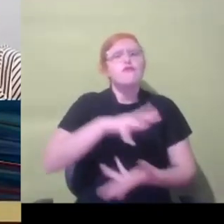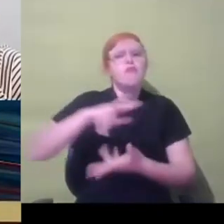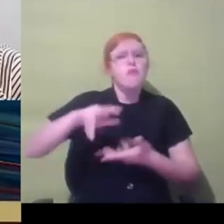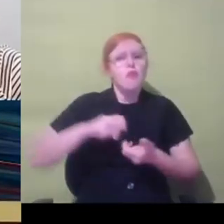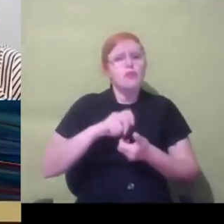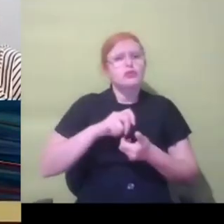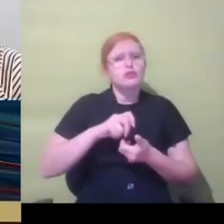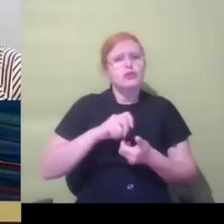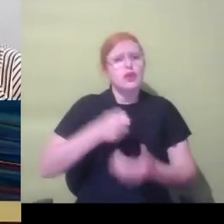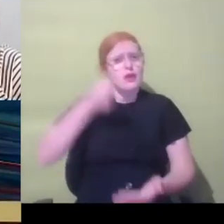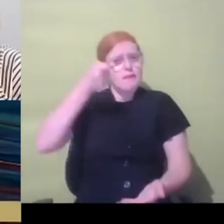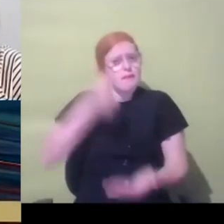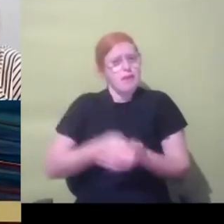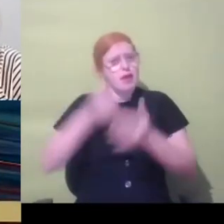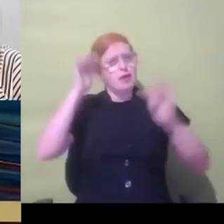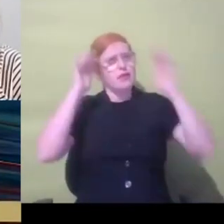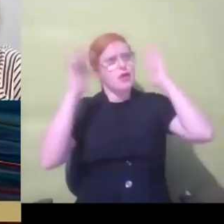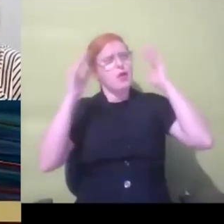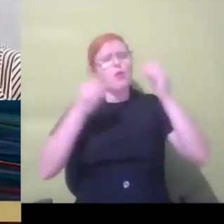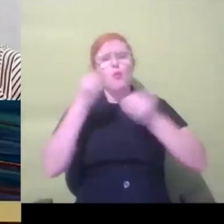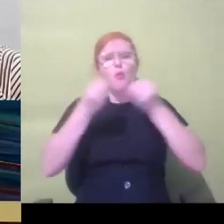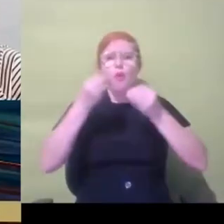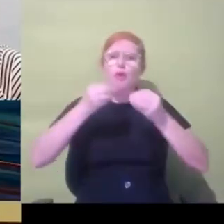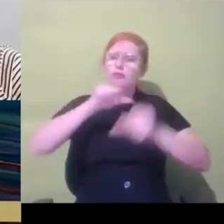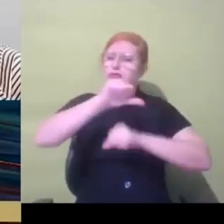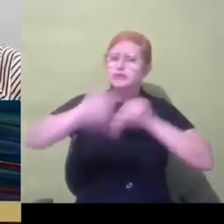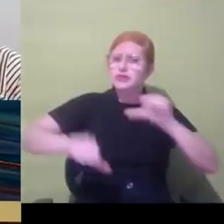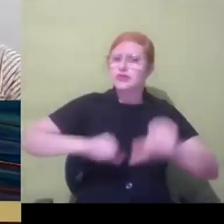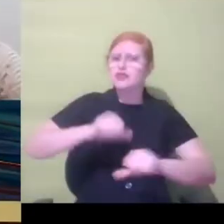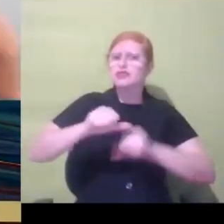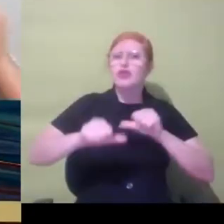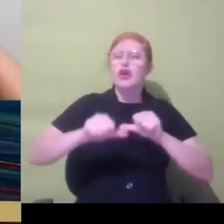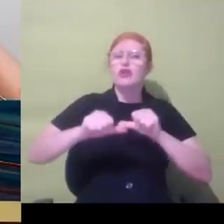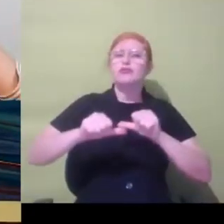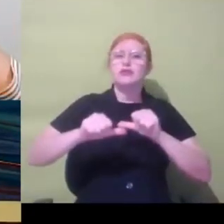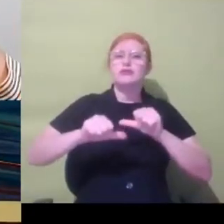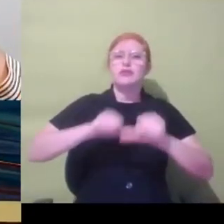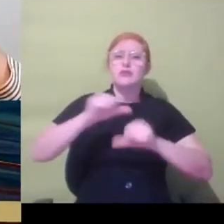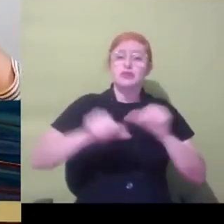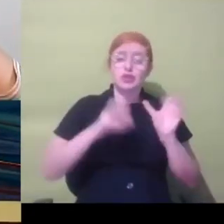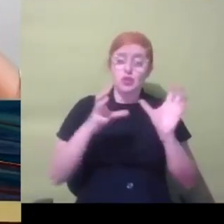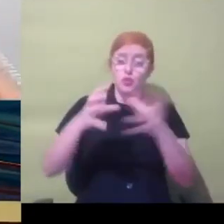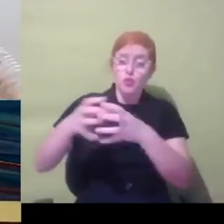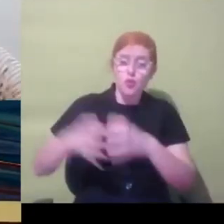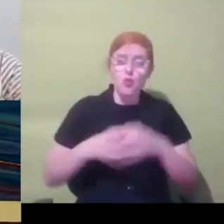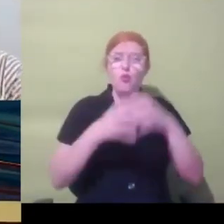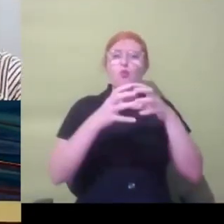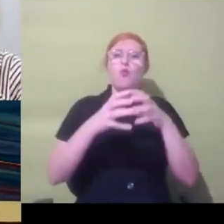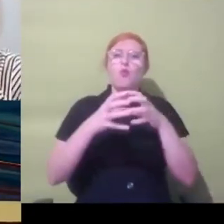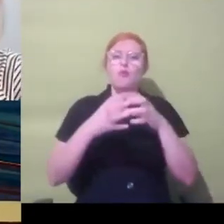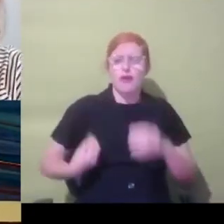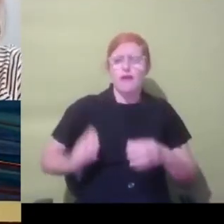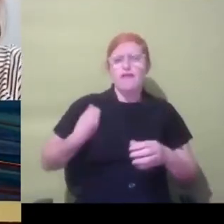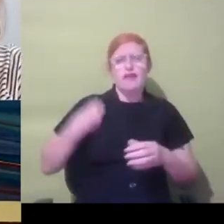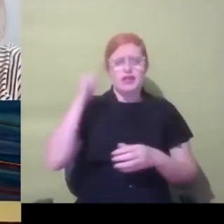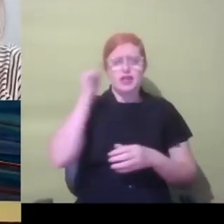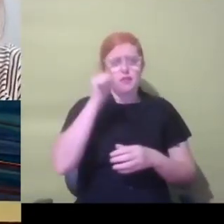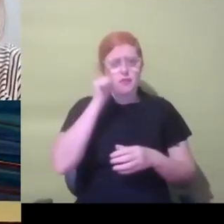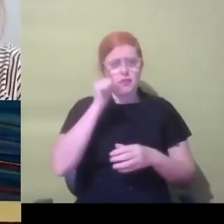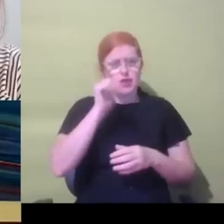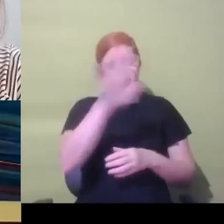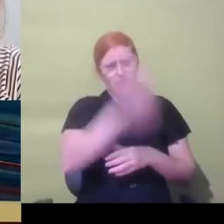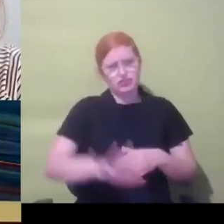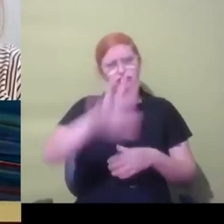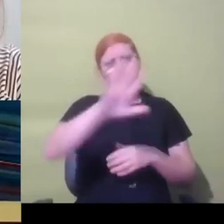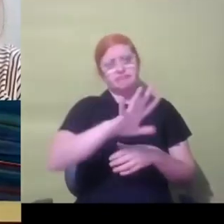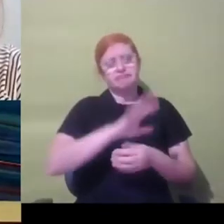uma reflexão sobre como a gente se transforma para uma mudança coletiva, para uma mudança da situação das mulheres em sua